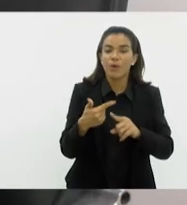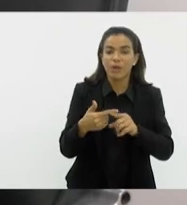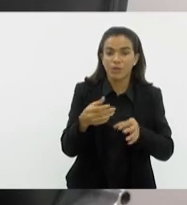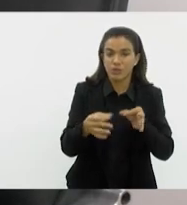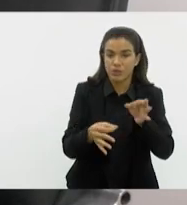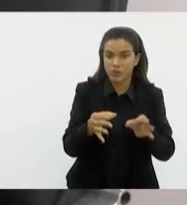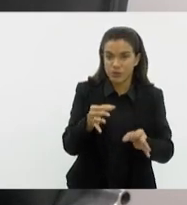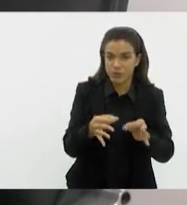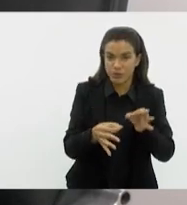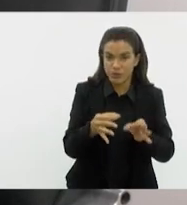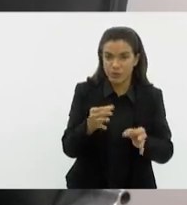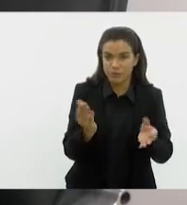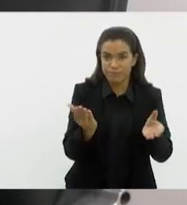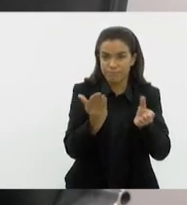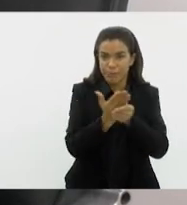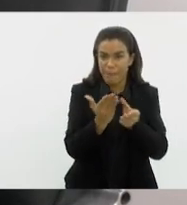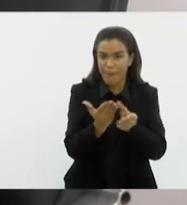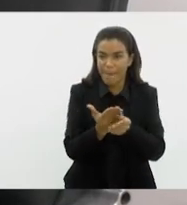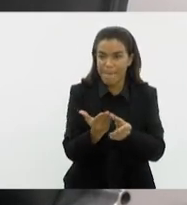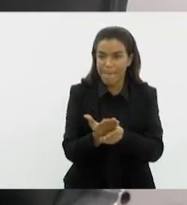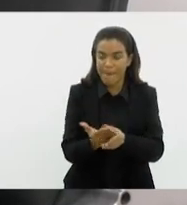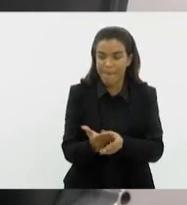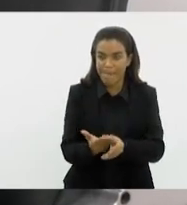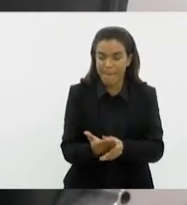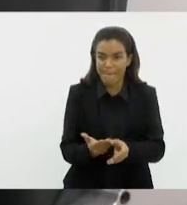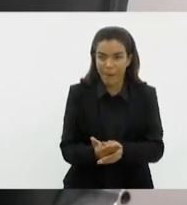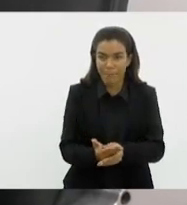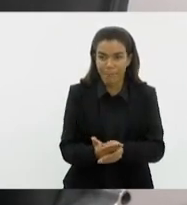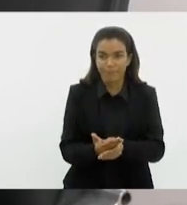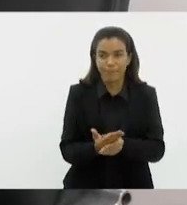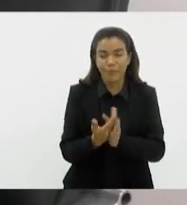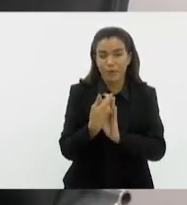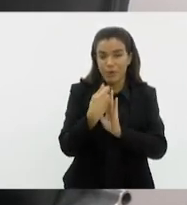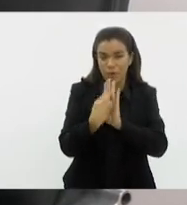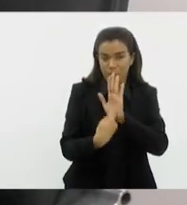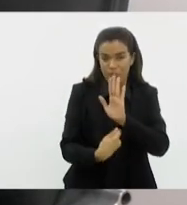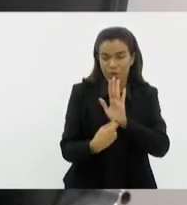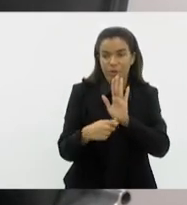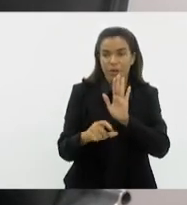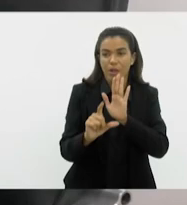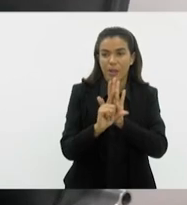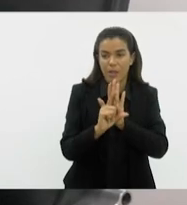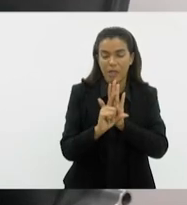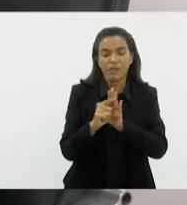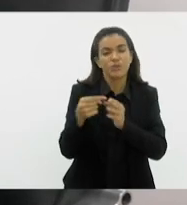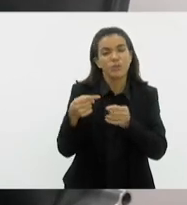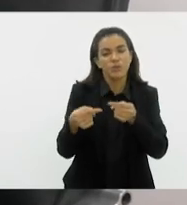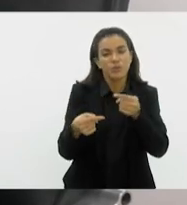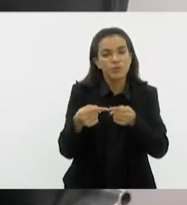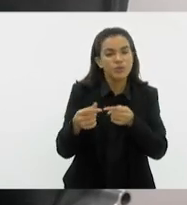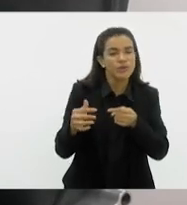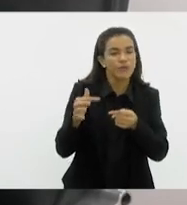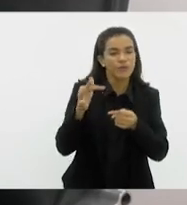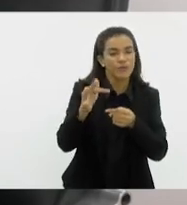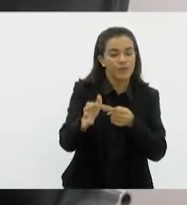processual. Isso aí é a justificativa estampada no corpo da lei de uma eventual discussão futura